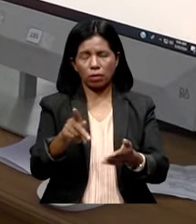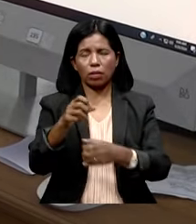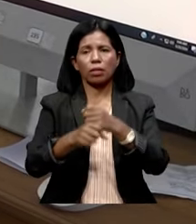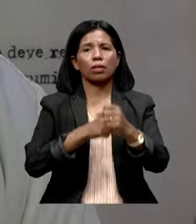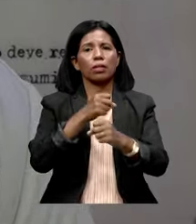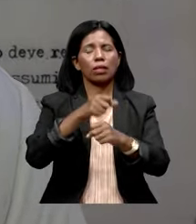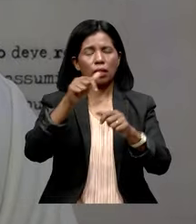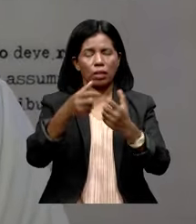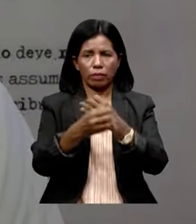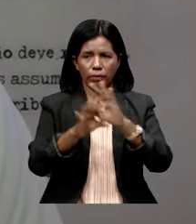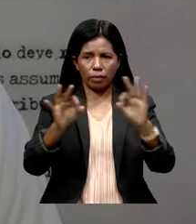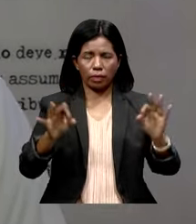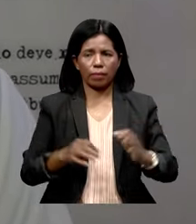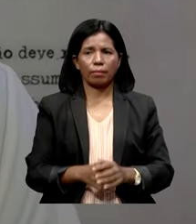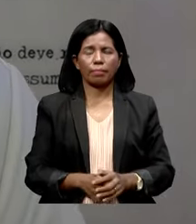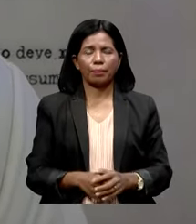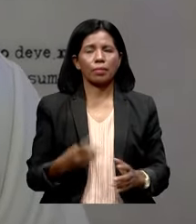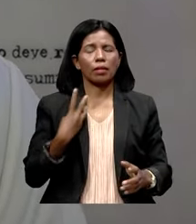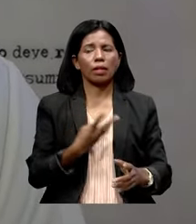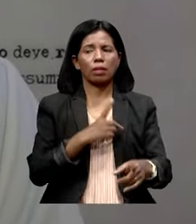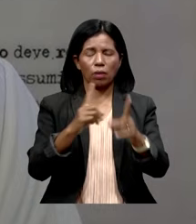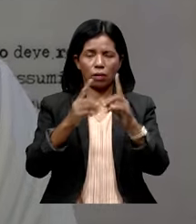Neremata. Não é uma hira qual é quando a babe